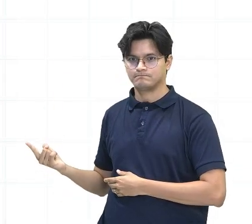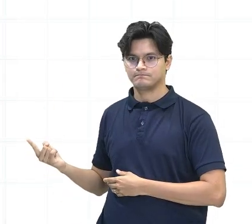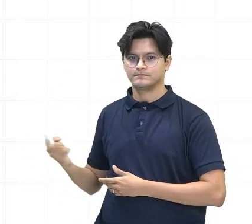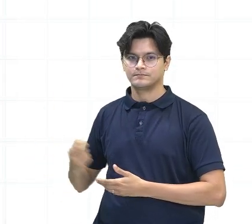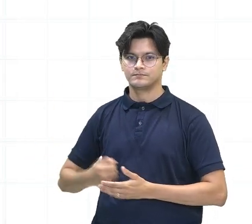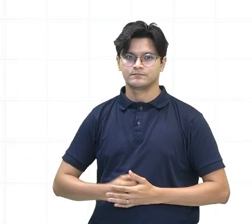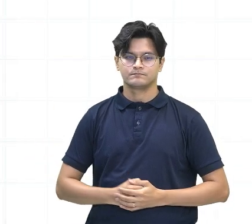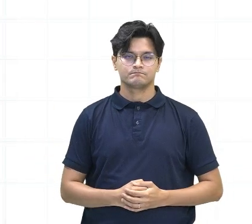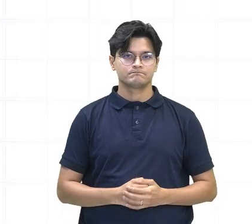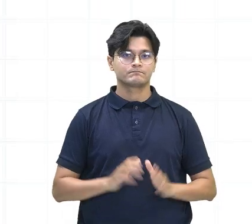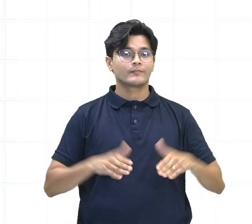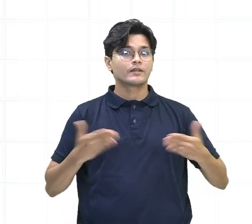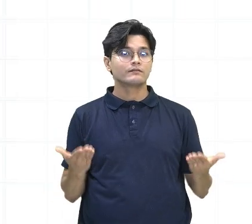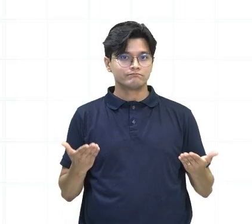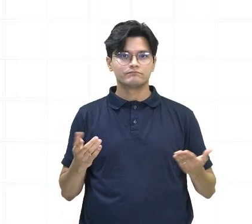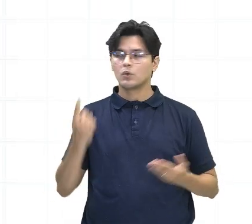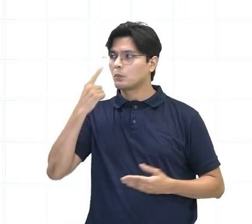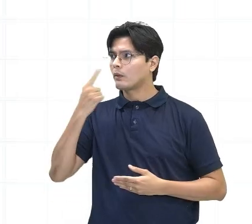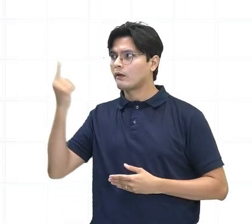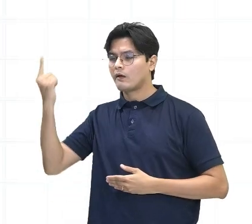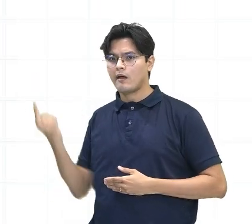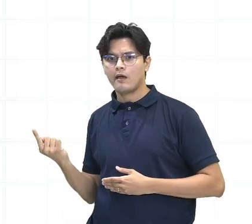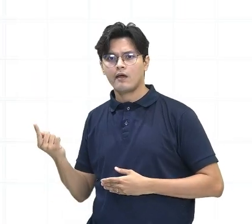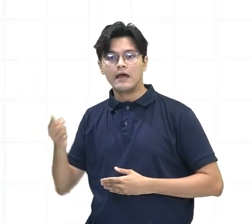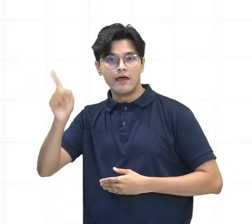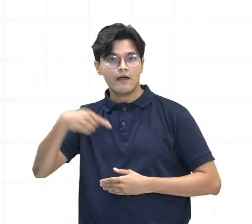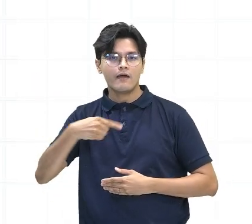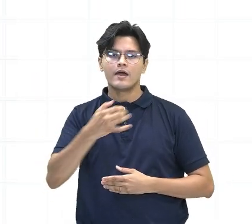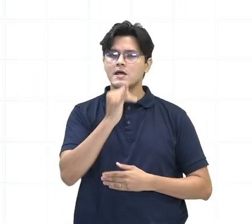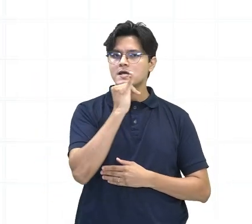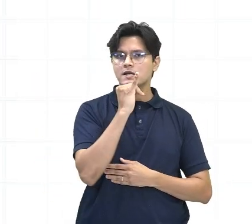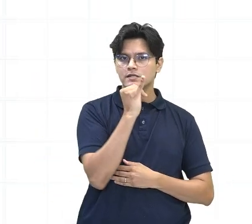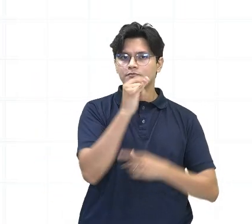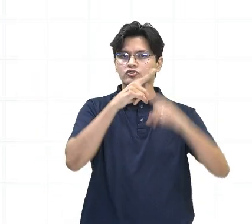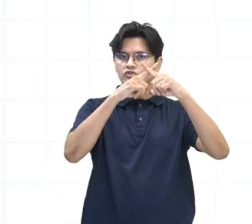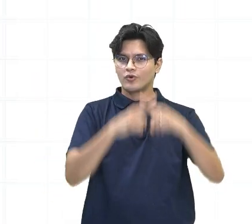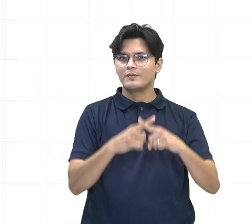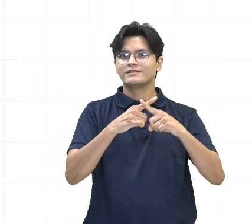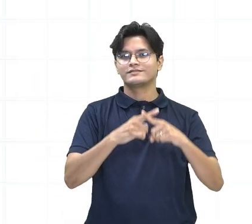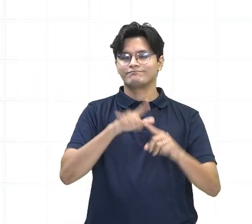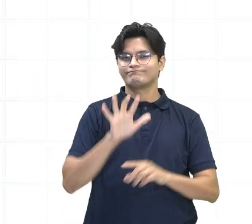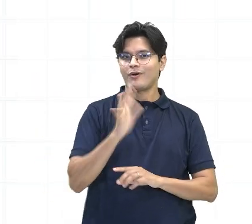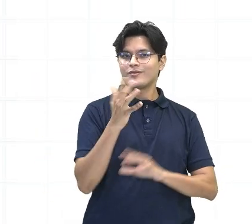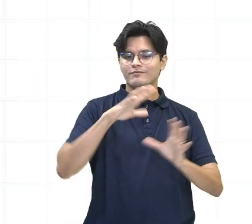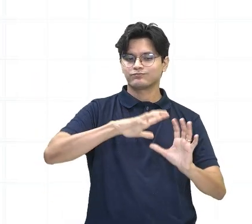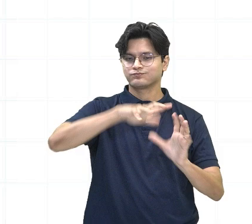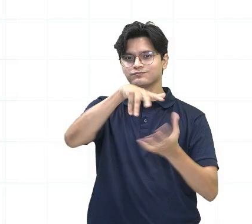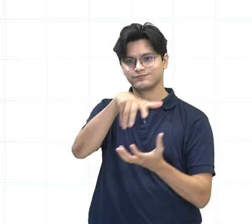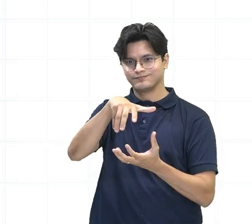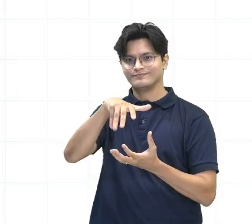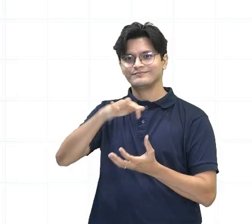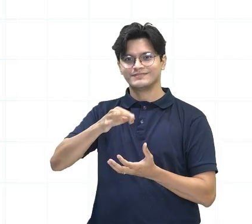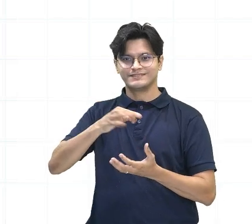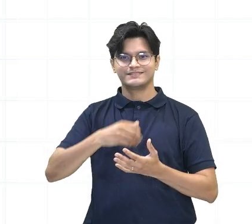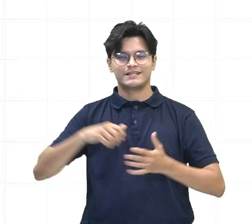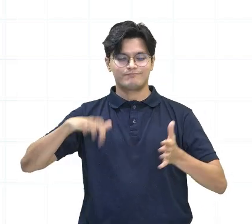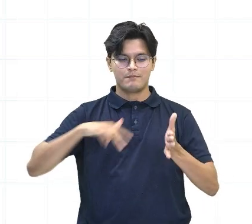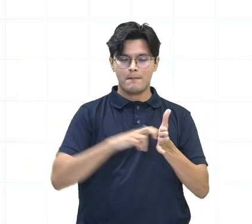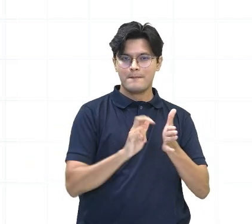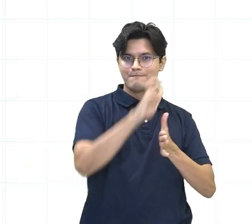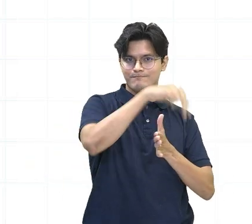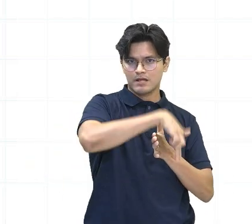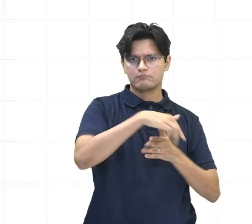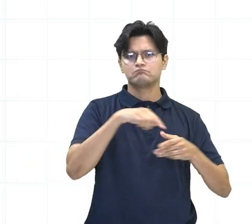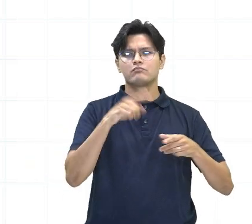Championship. São exemplos aí de competições a nível internacional que acontece do parkour.